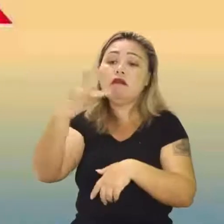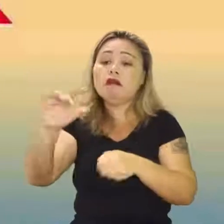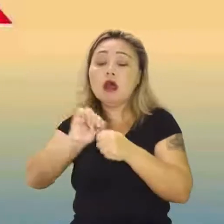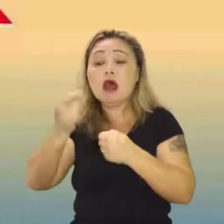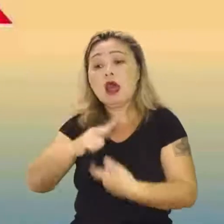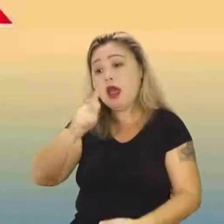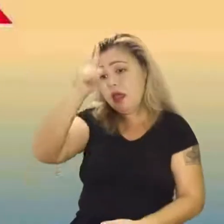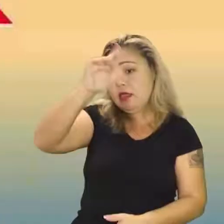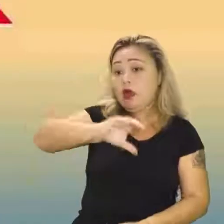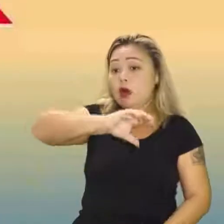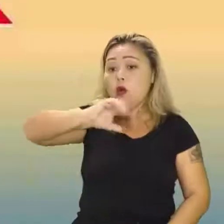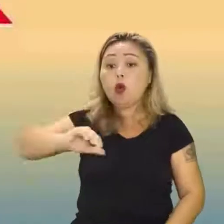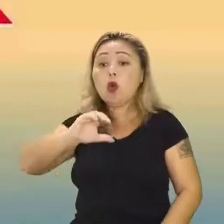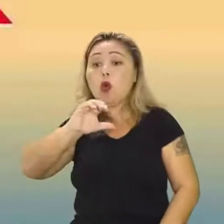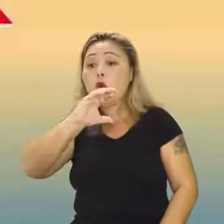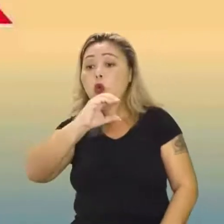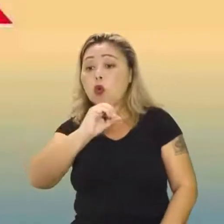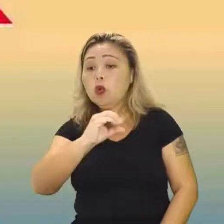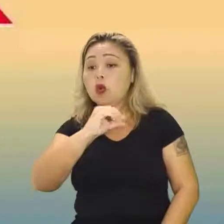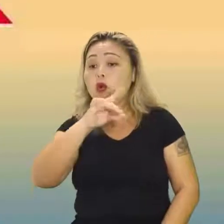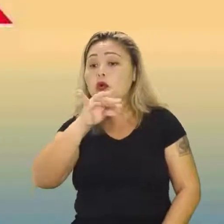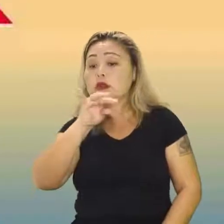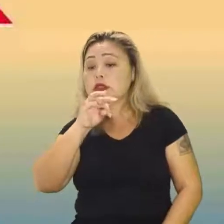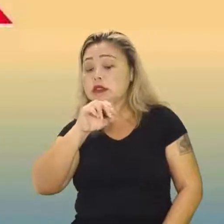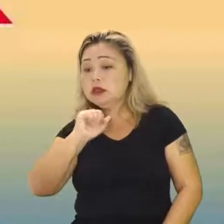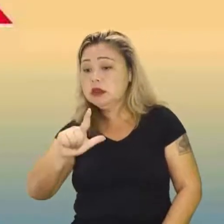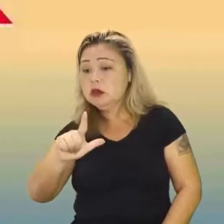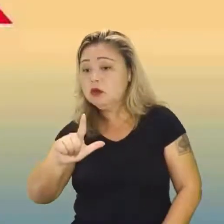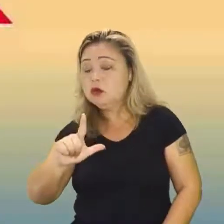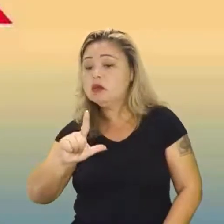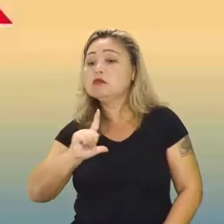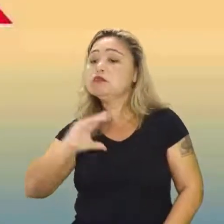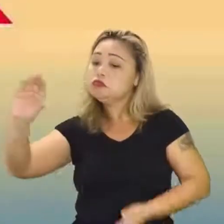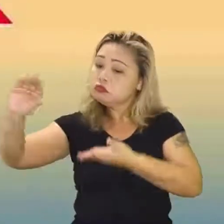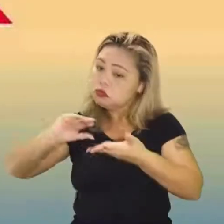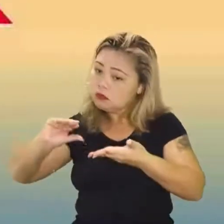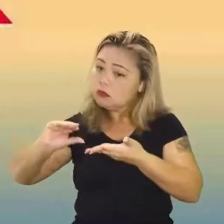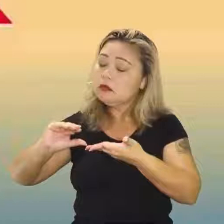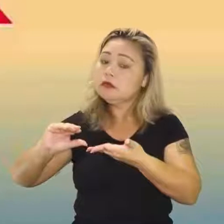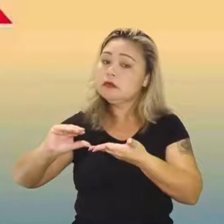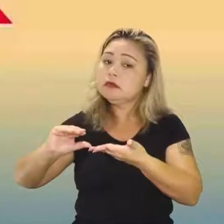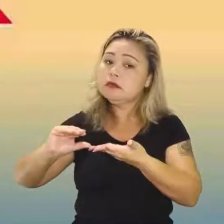parte ocidental da Alemanha, diga-se de passagem, que recebe aí